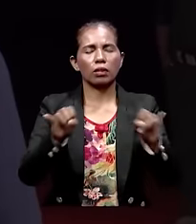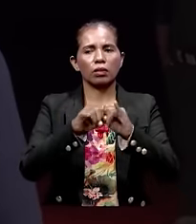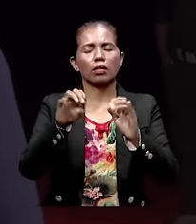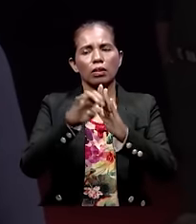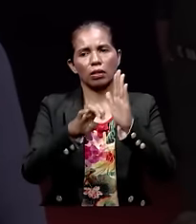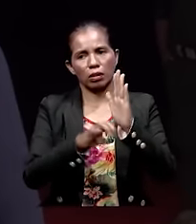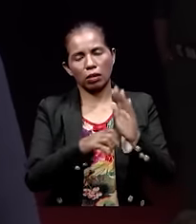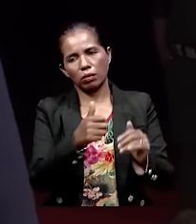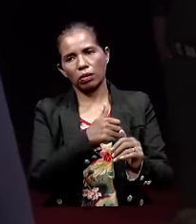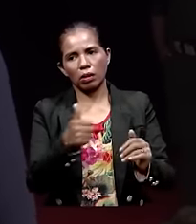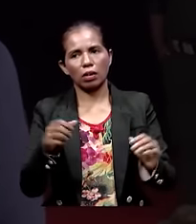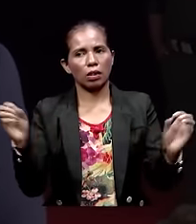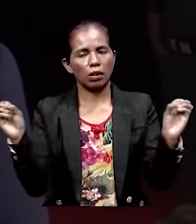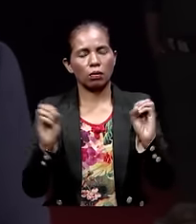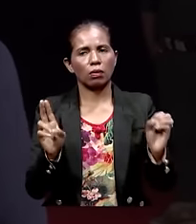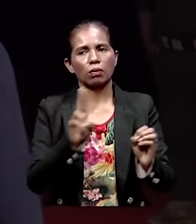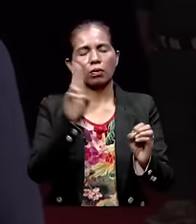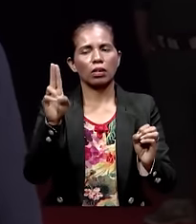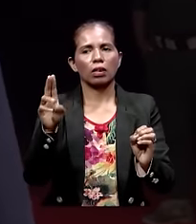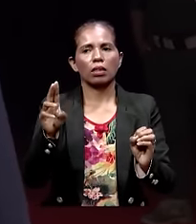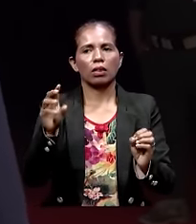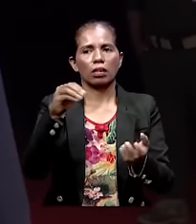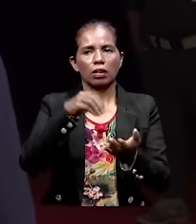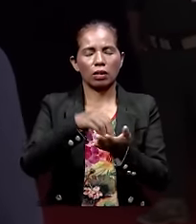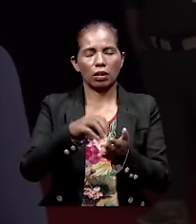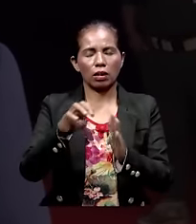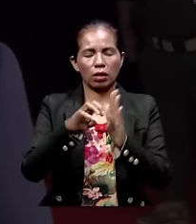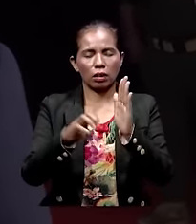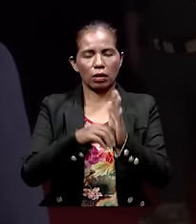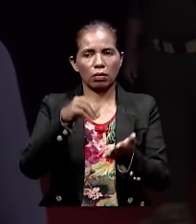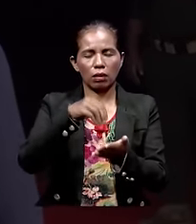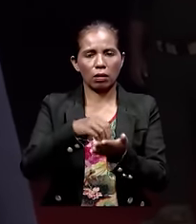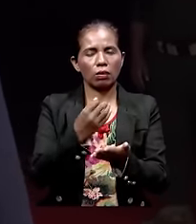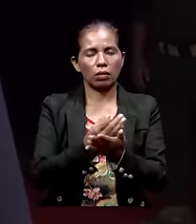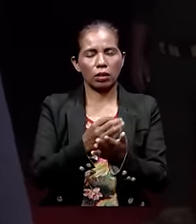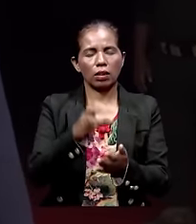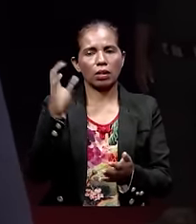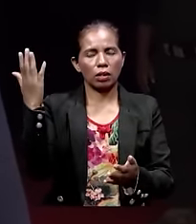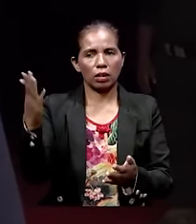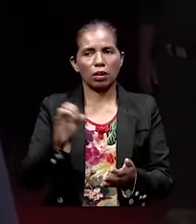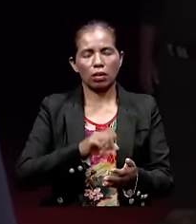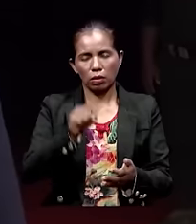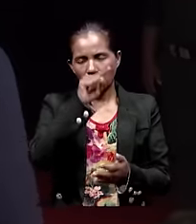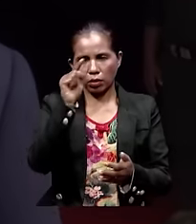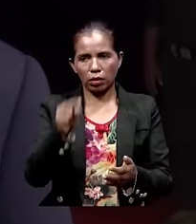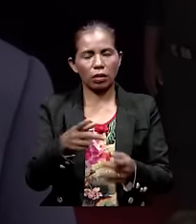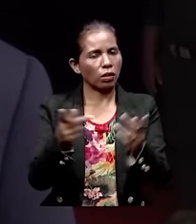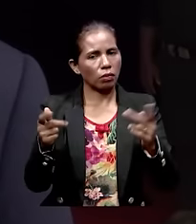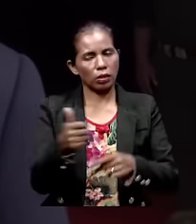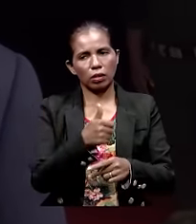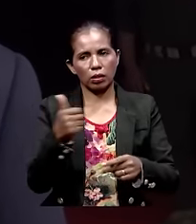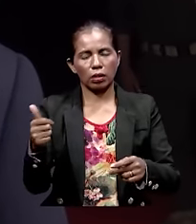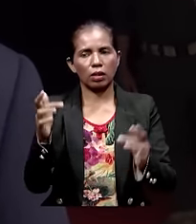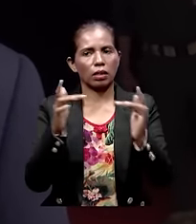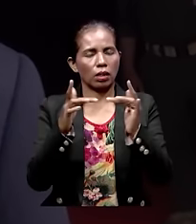balo, lá coi usa ida para Estado tau hello osambe MTC ne. Agora ne ma haun pergunta. Ia fatin serne internet la